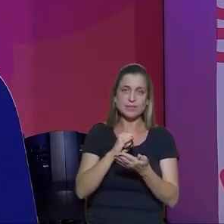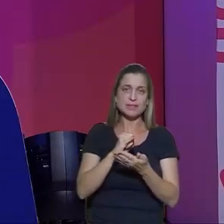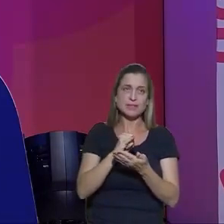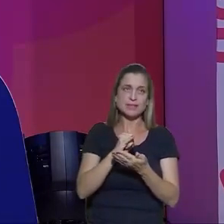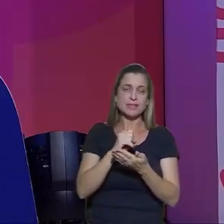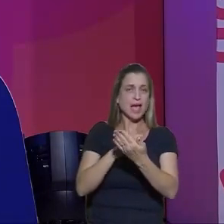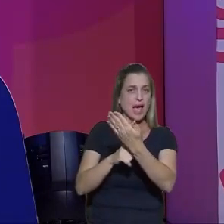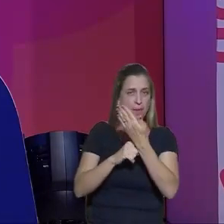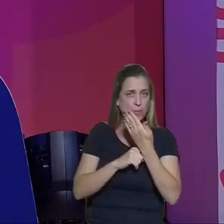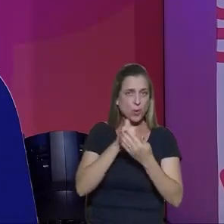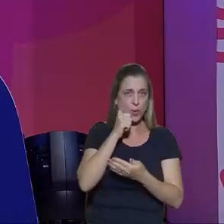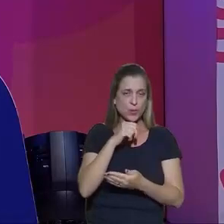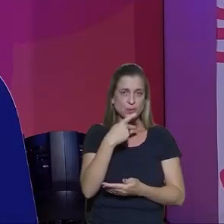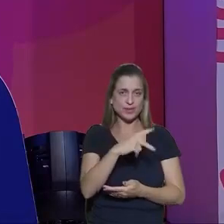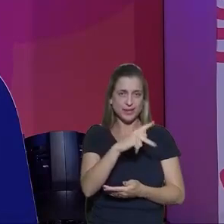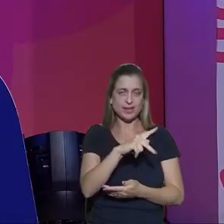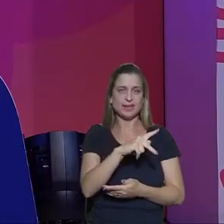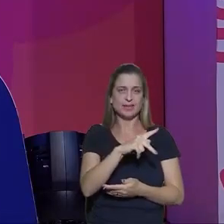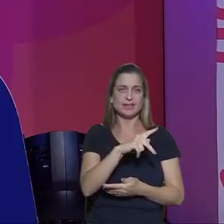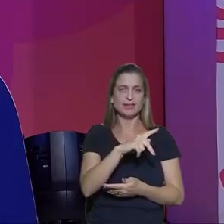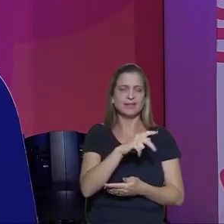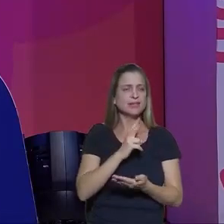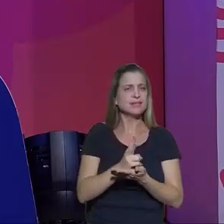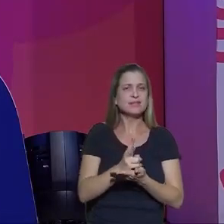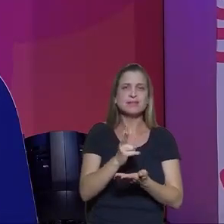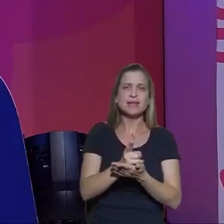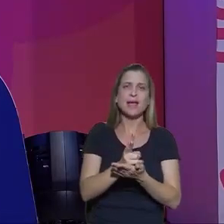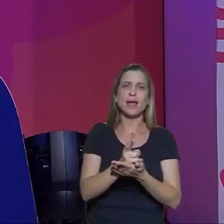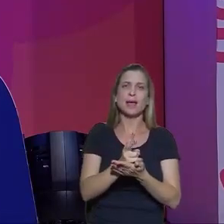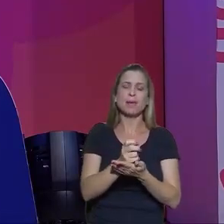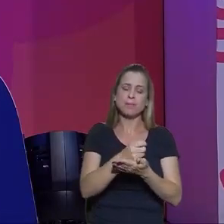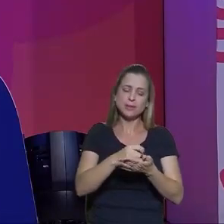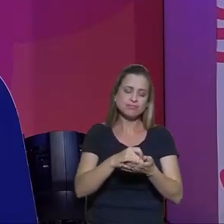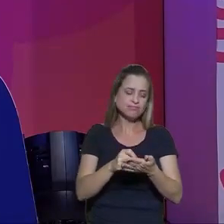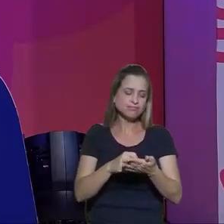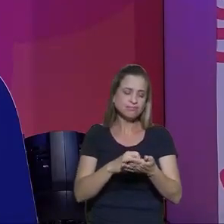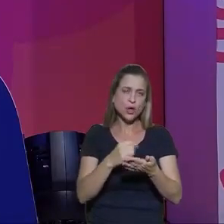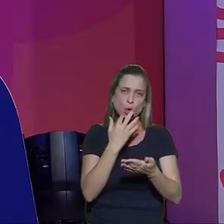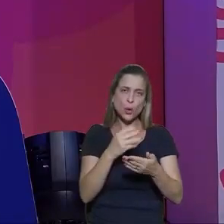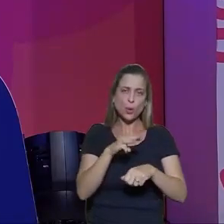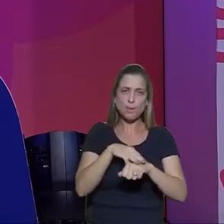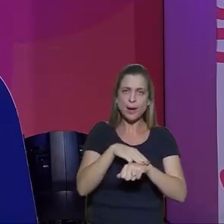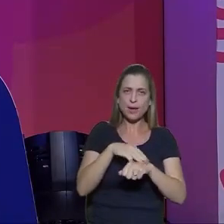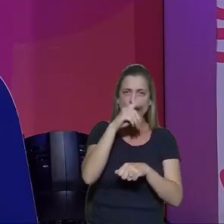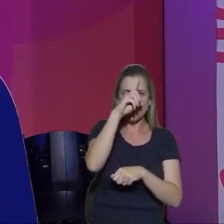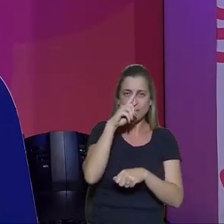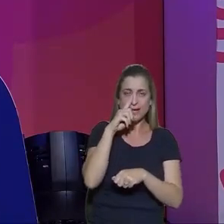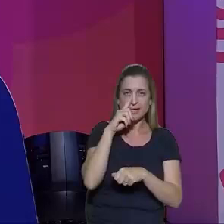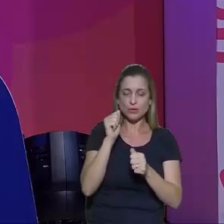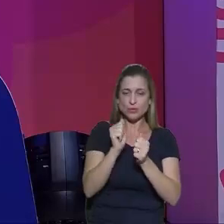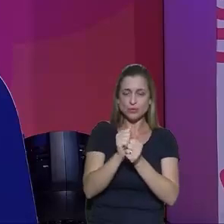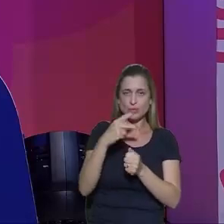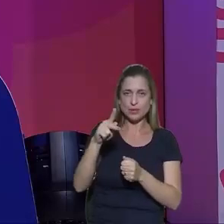Carneiro, tá? Como eu sempre que fiz questão de dizer que eu não teria escrito marrom e amarelo sem a Sueli Carneiro. Então, leiam